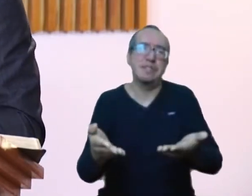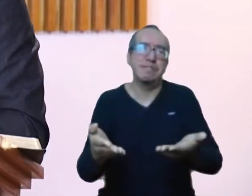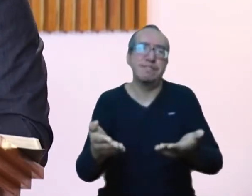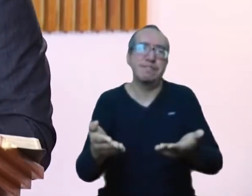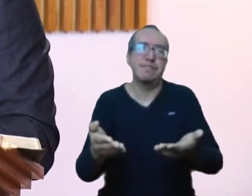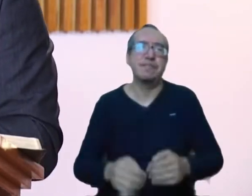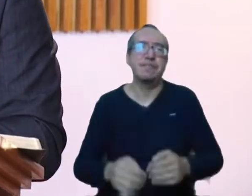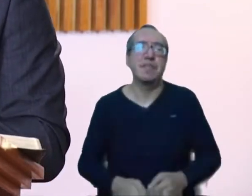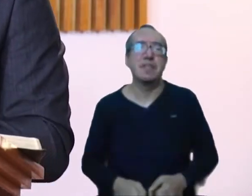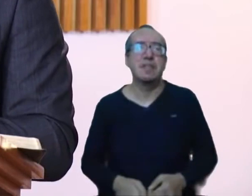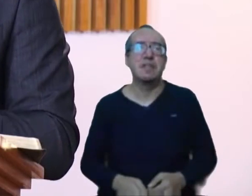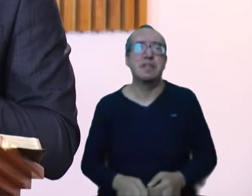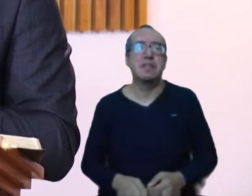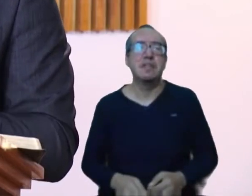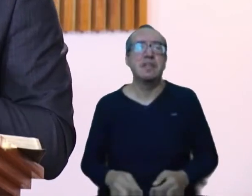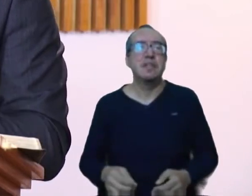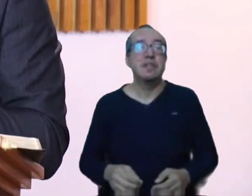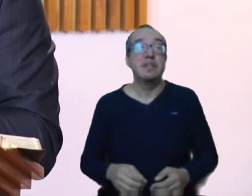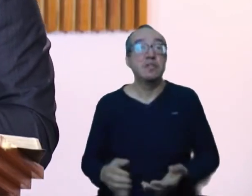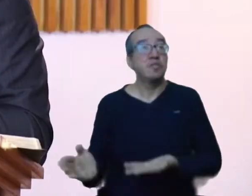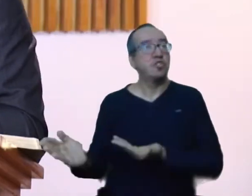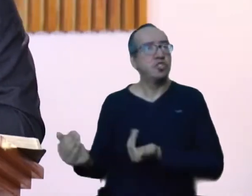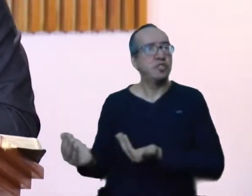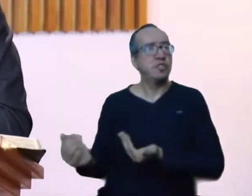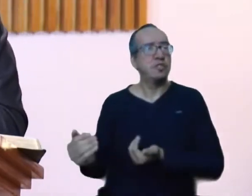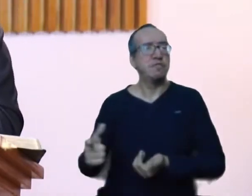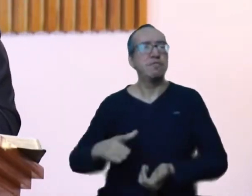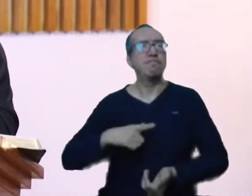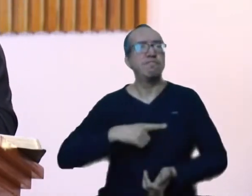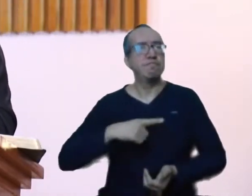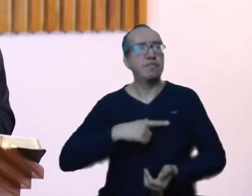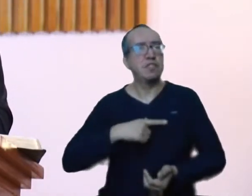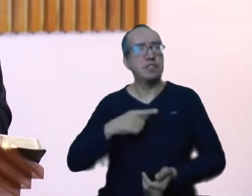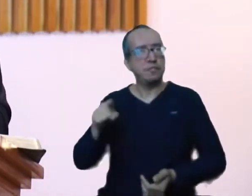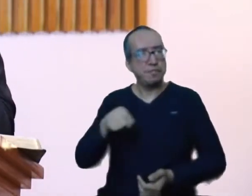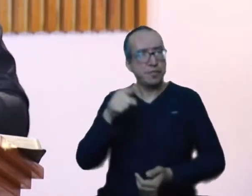do cuidado da igreja.